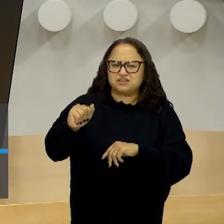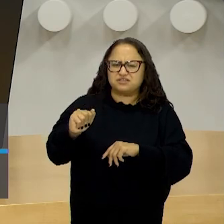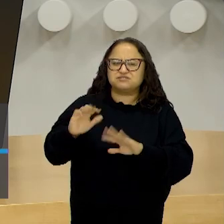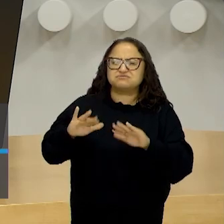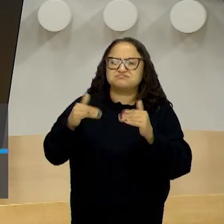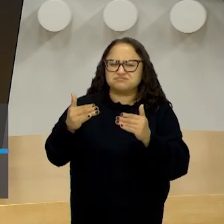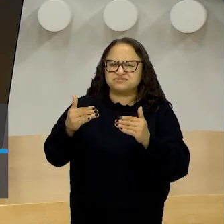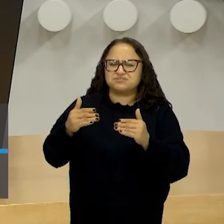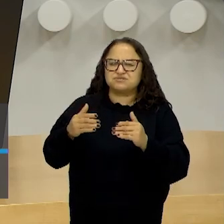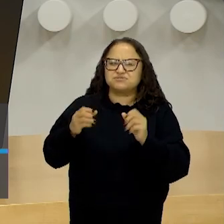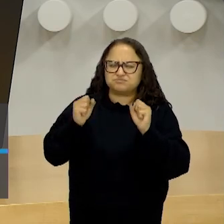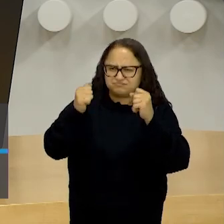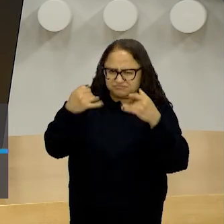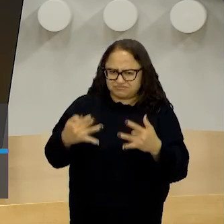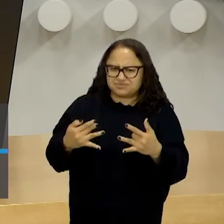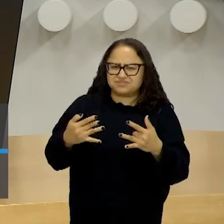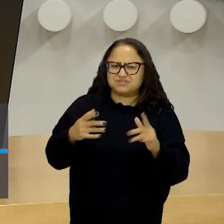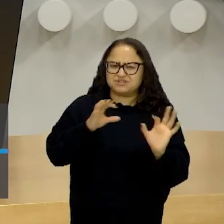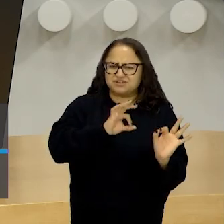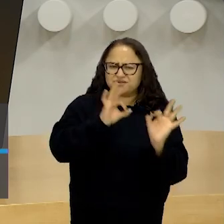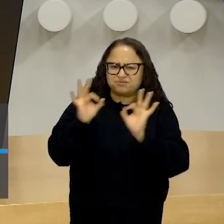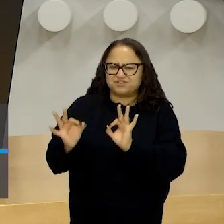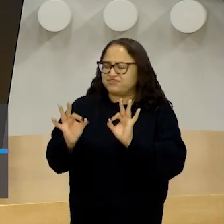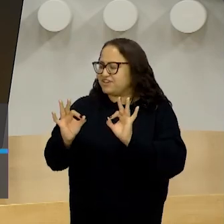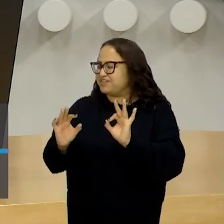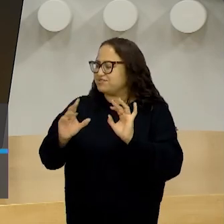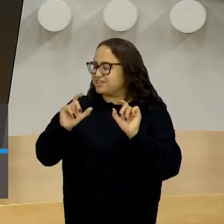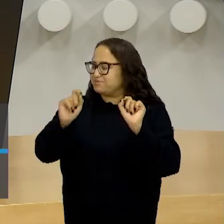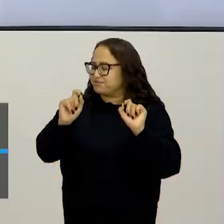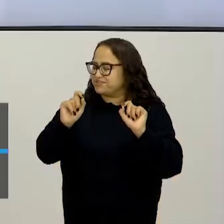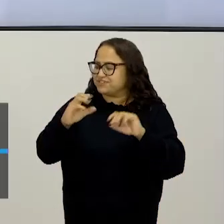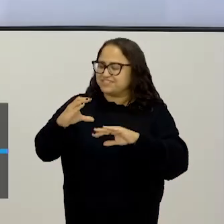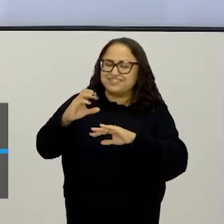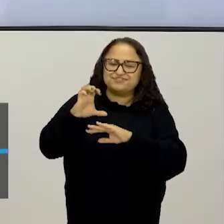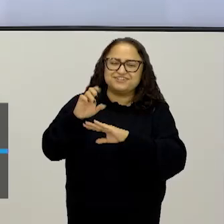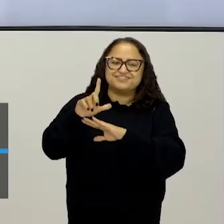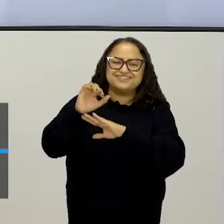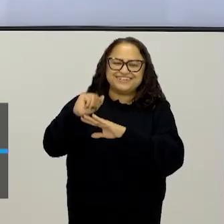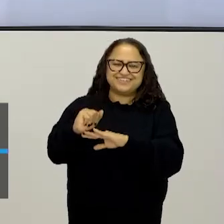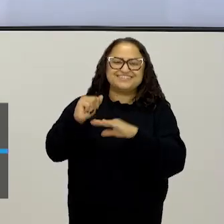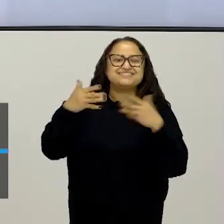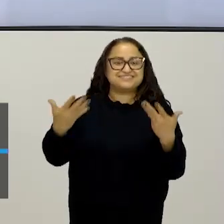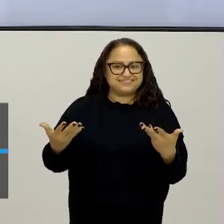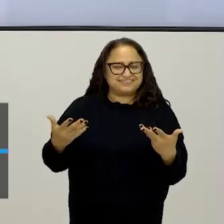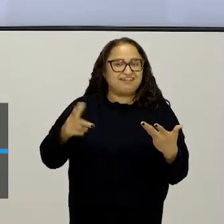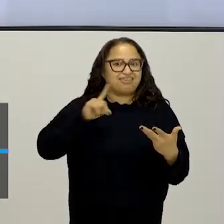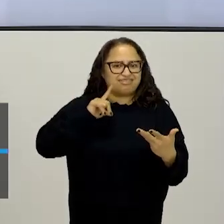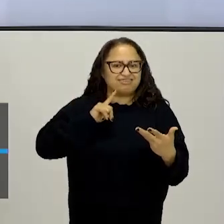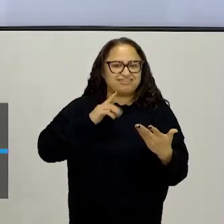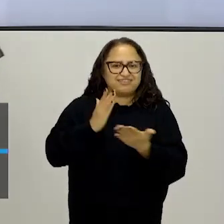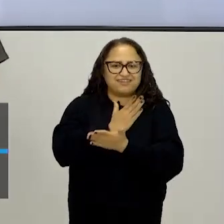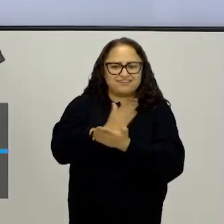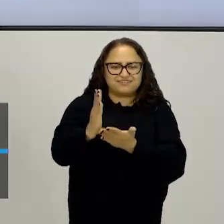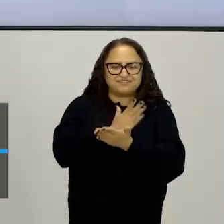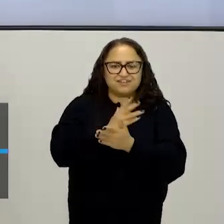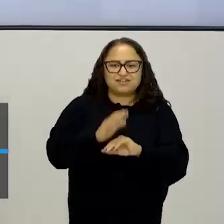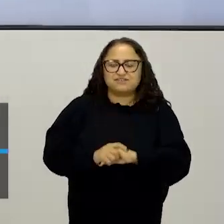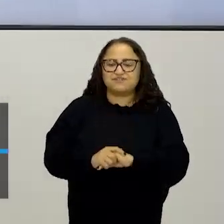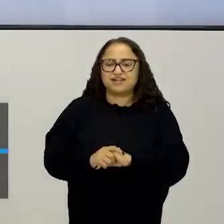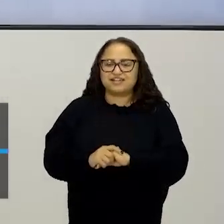vivo, quem assistiu ao vivo, depois acompanha. Por isso que é bom assistir ao vivo. Isso, ao vivo você consegue aí pegar algumas coisas, no né? Chat,